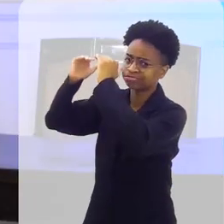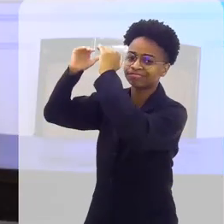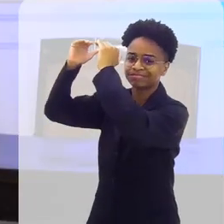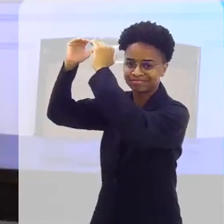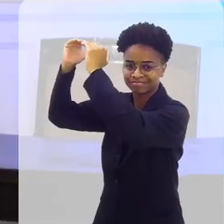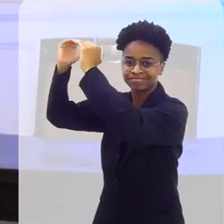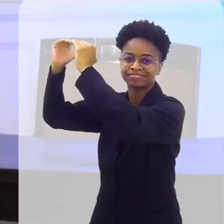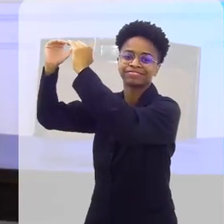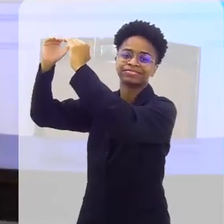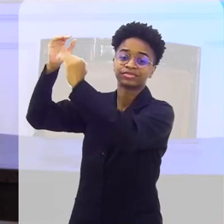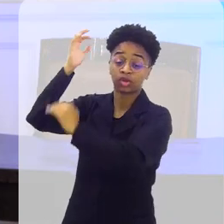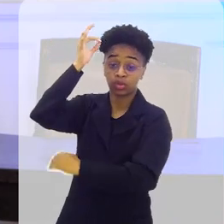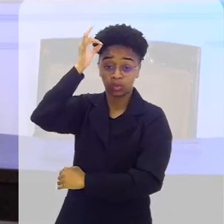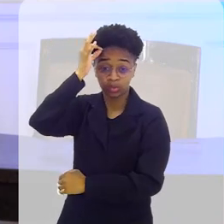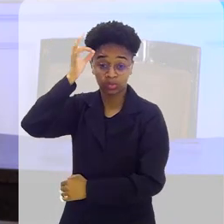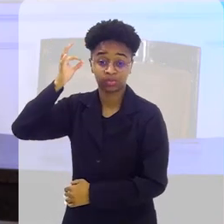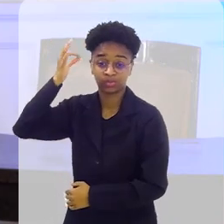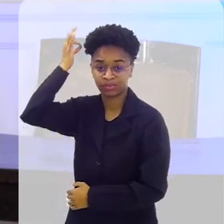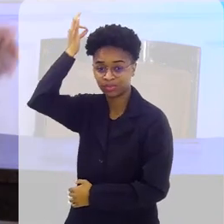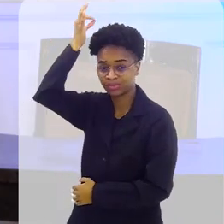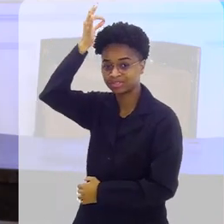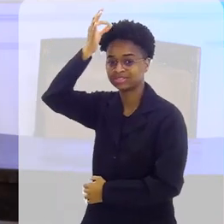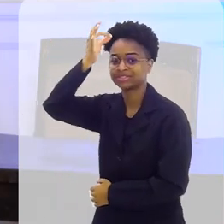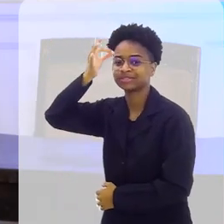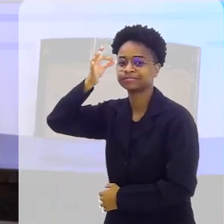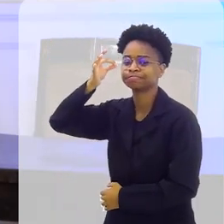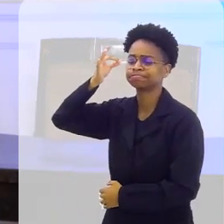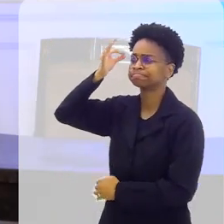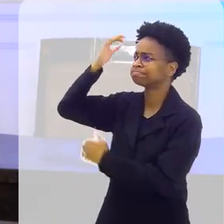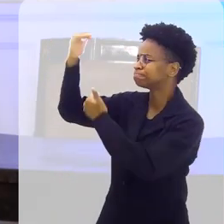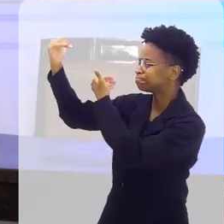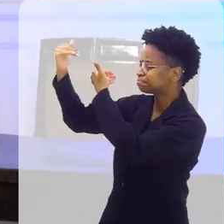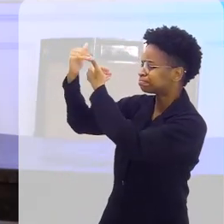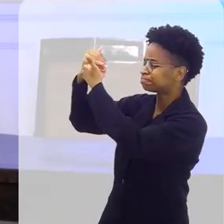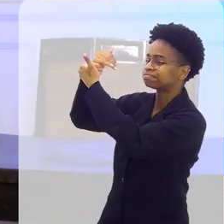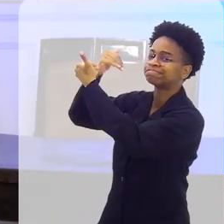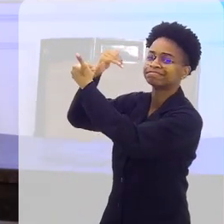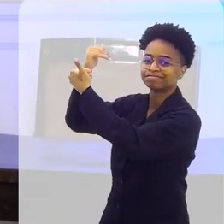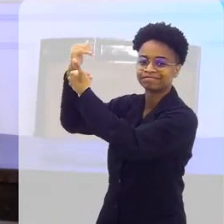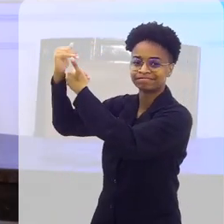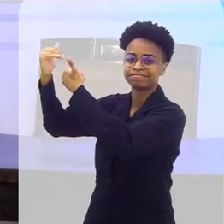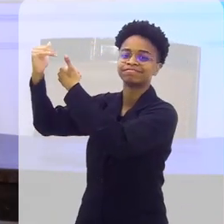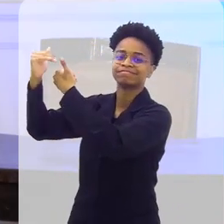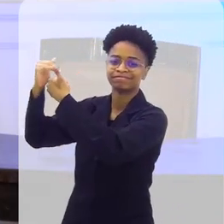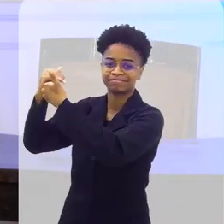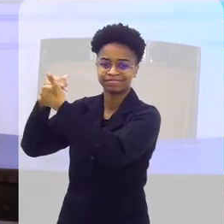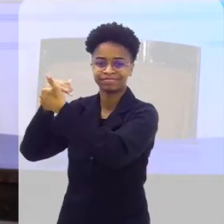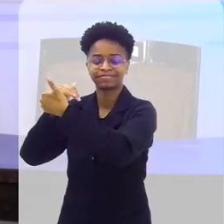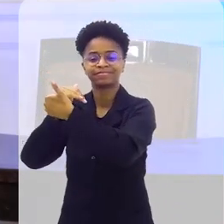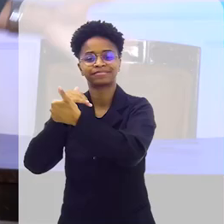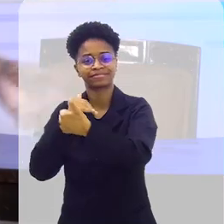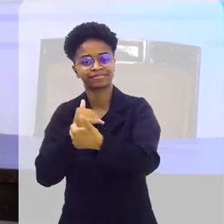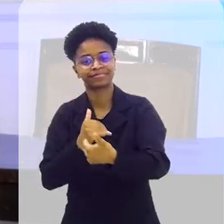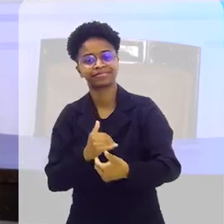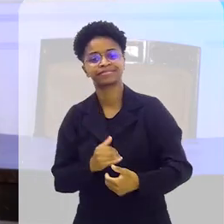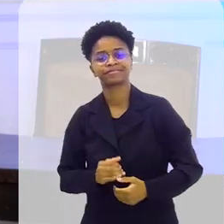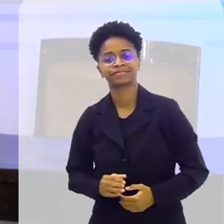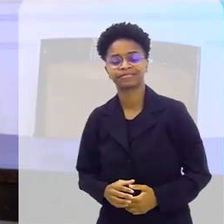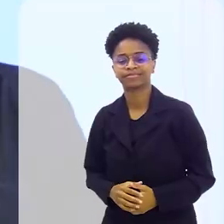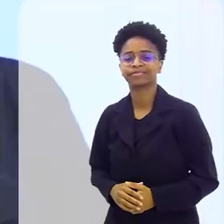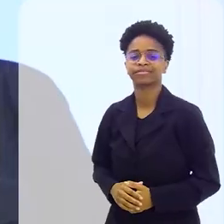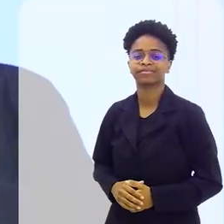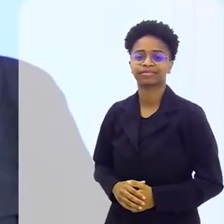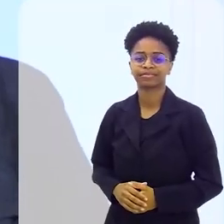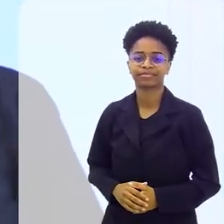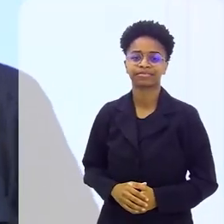o Soberano. Eu tenho o Espírito Santo, Ele é o